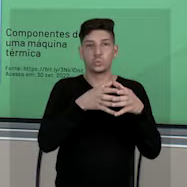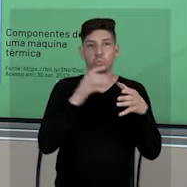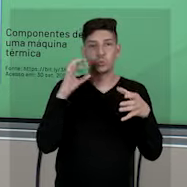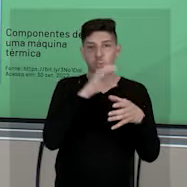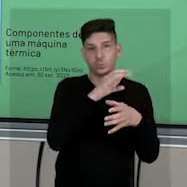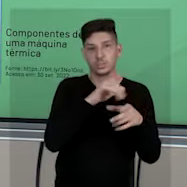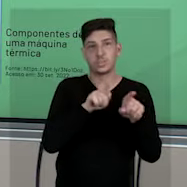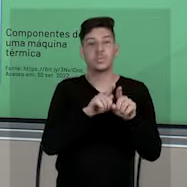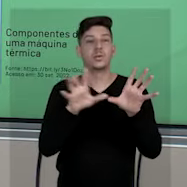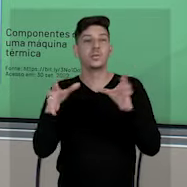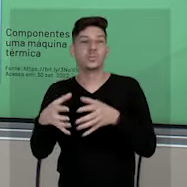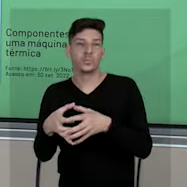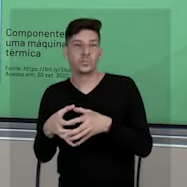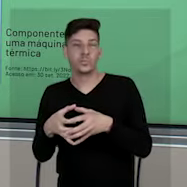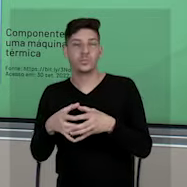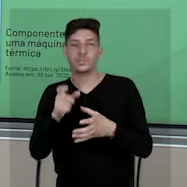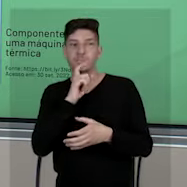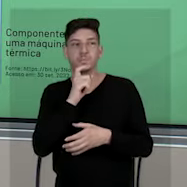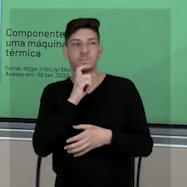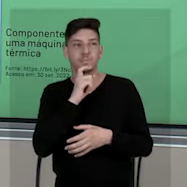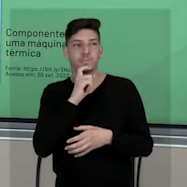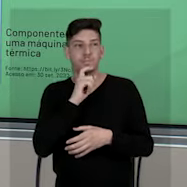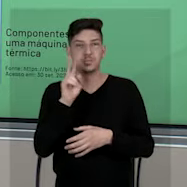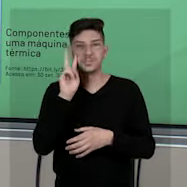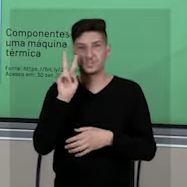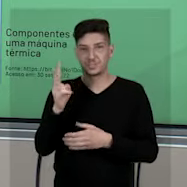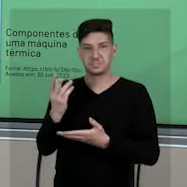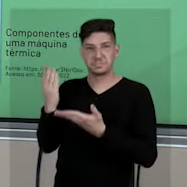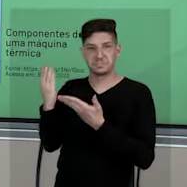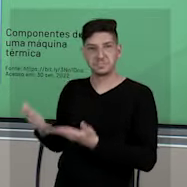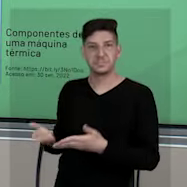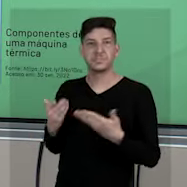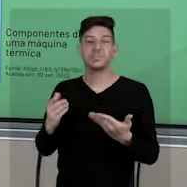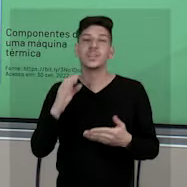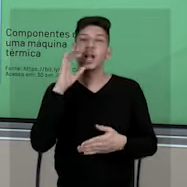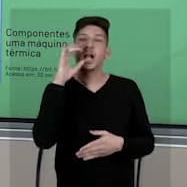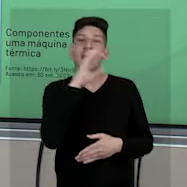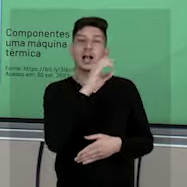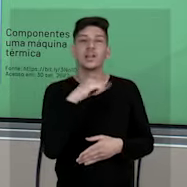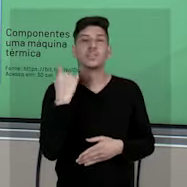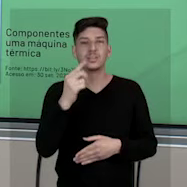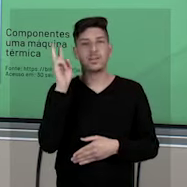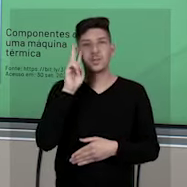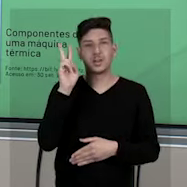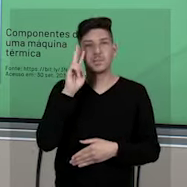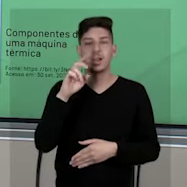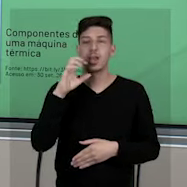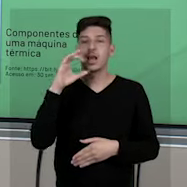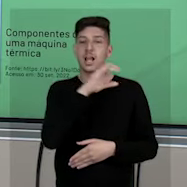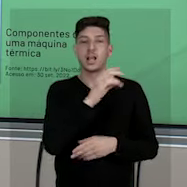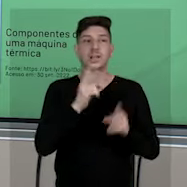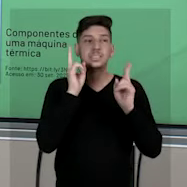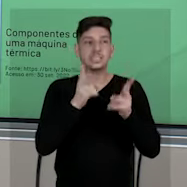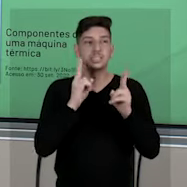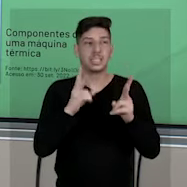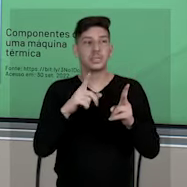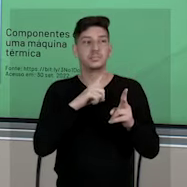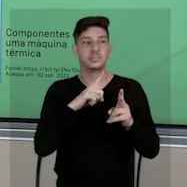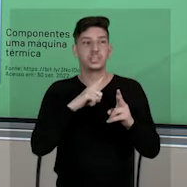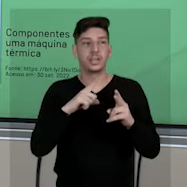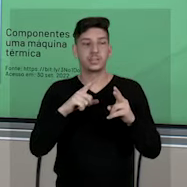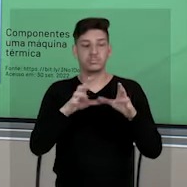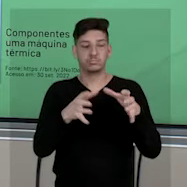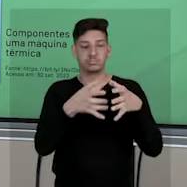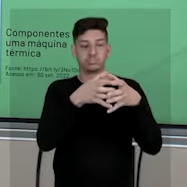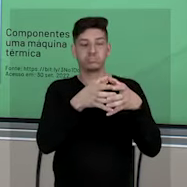fonte fria, que a gente chama aqui nesse processo. E o calor, vamos lembrar lá, o calor sempre vai do corpo